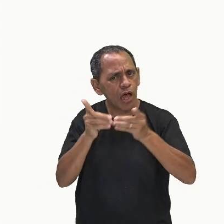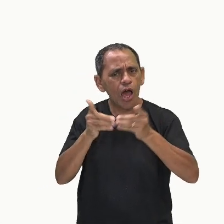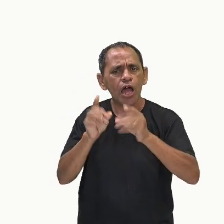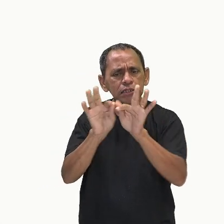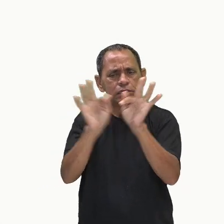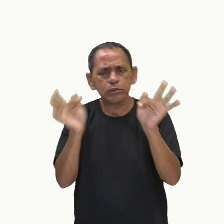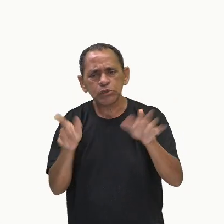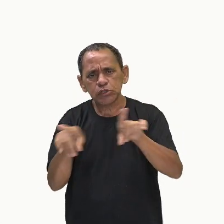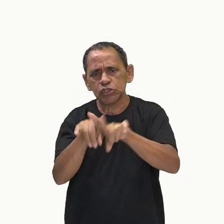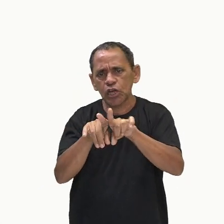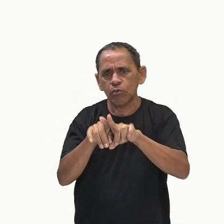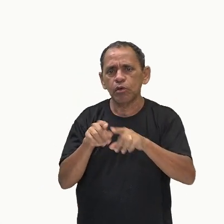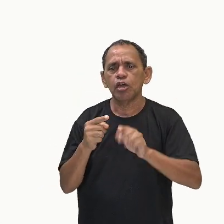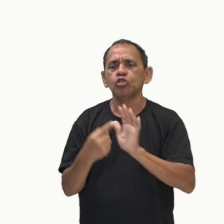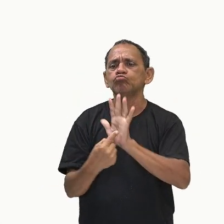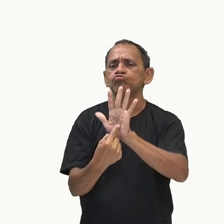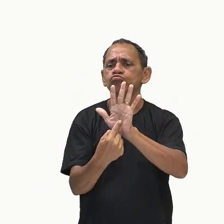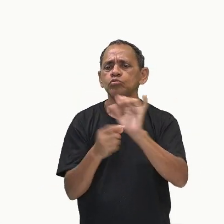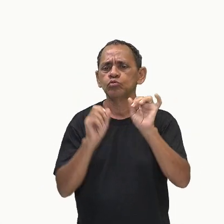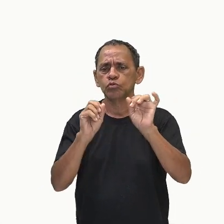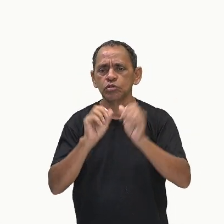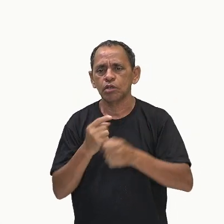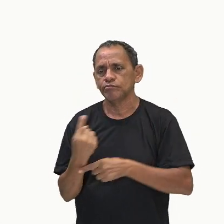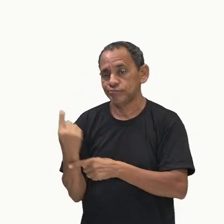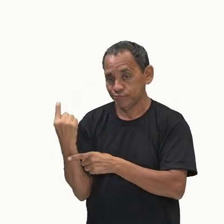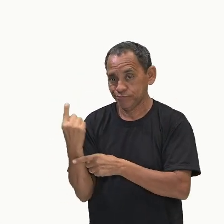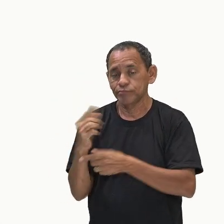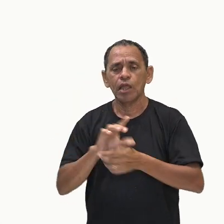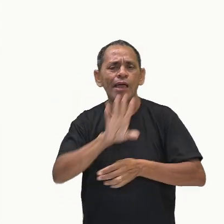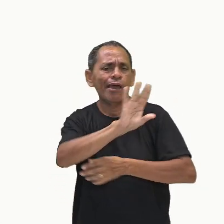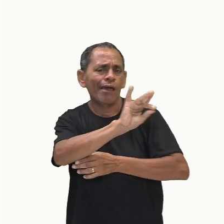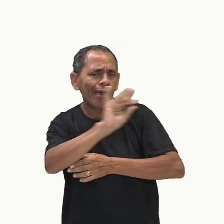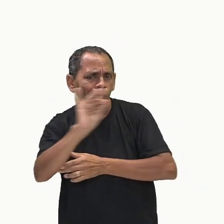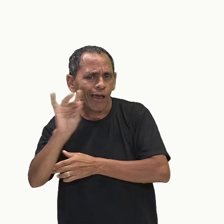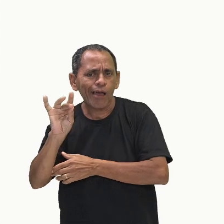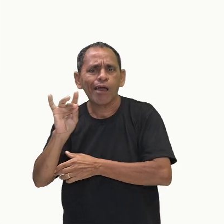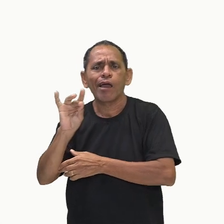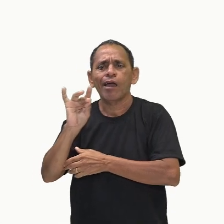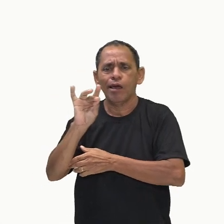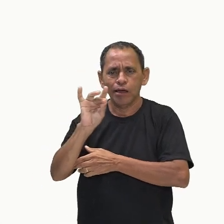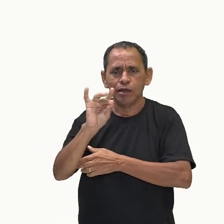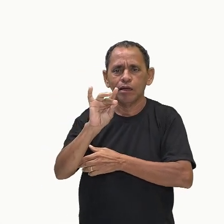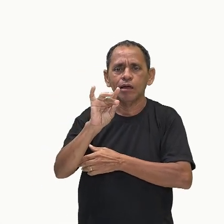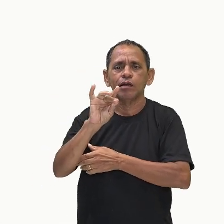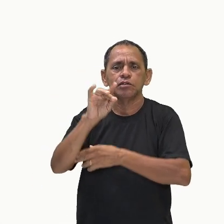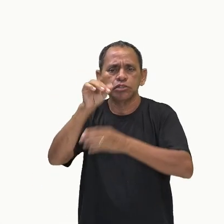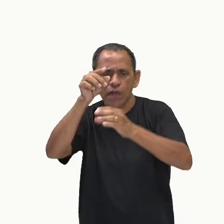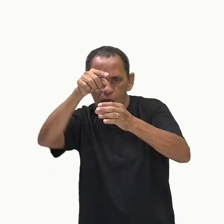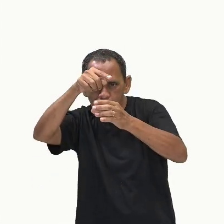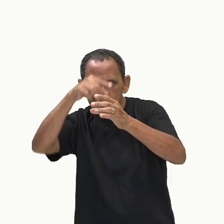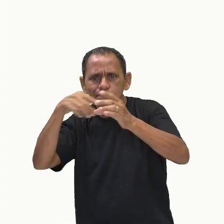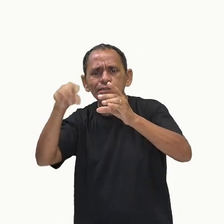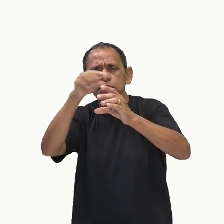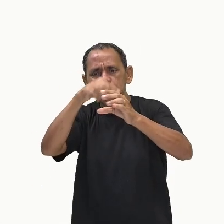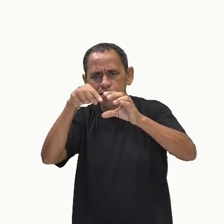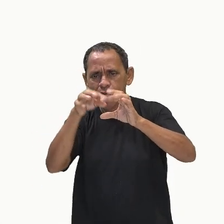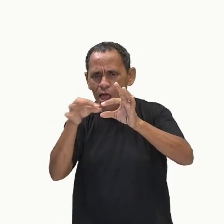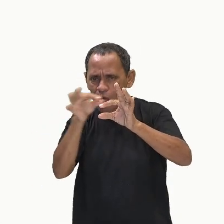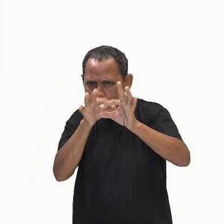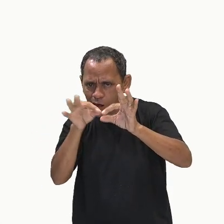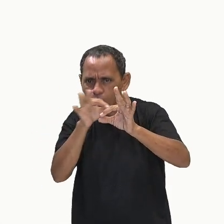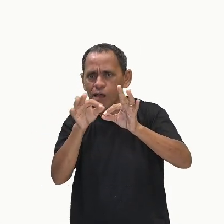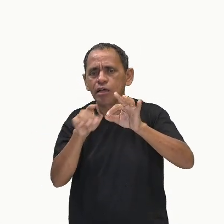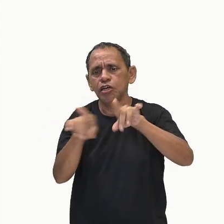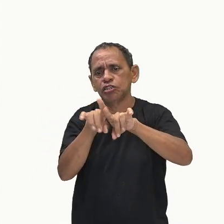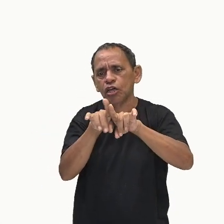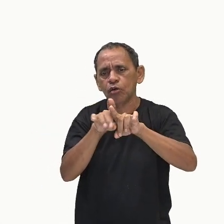mostrando aqui os grãos, né? Cada disquinho desse vai ser o tilacode. A intersecção entre eles aqui